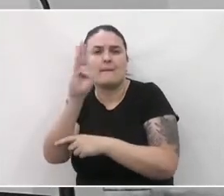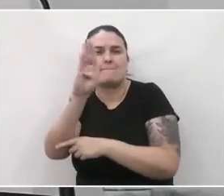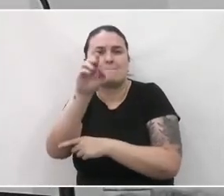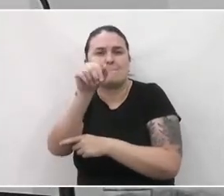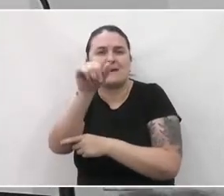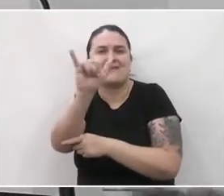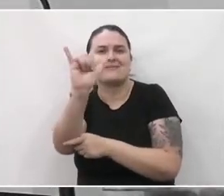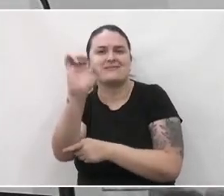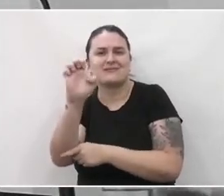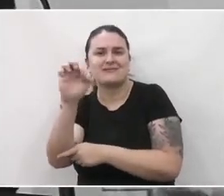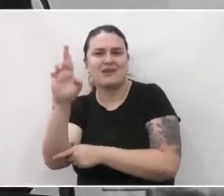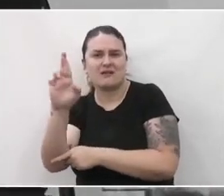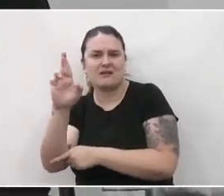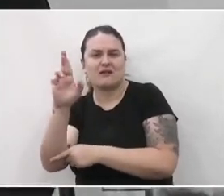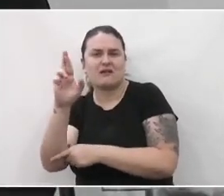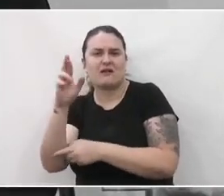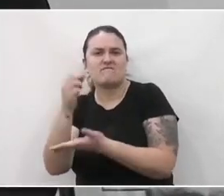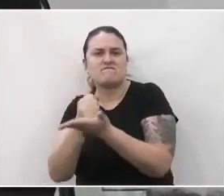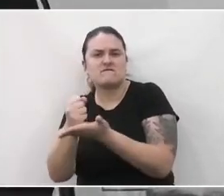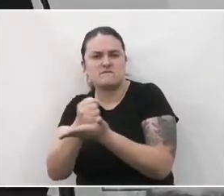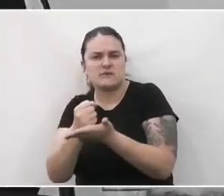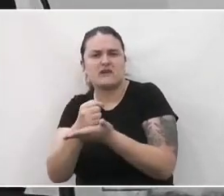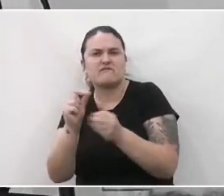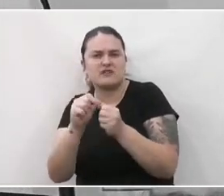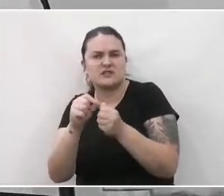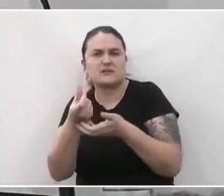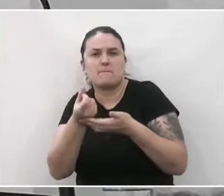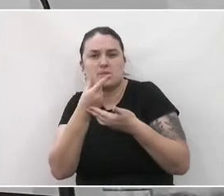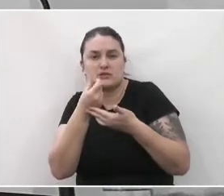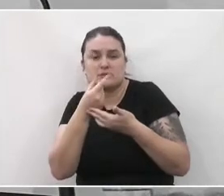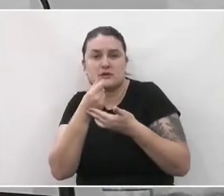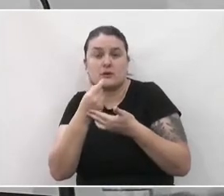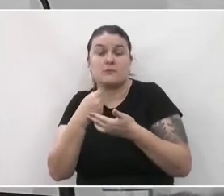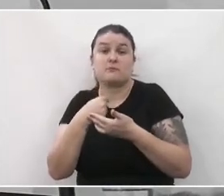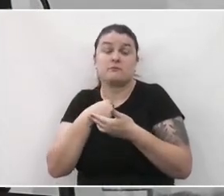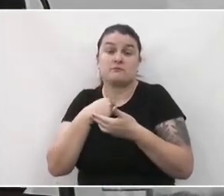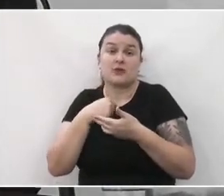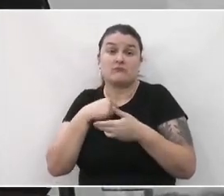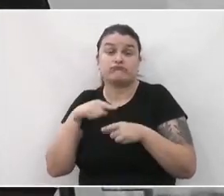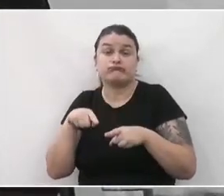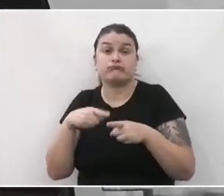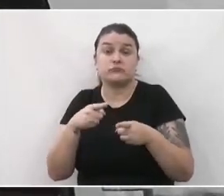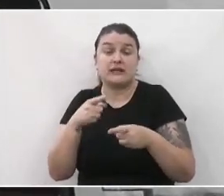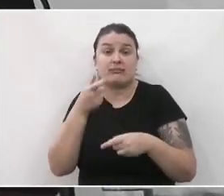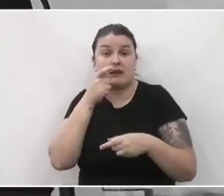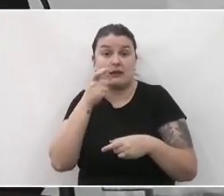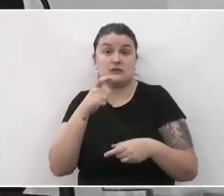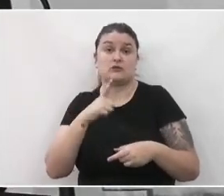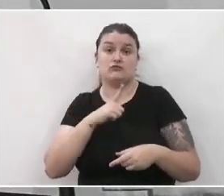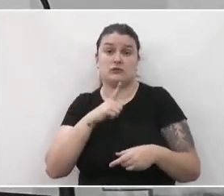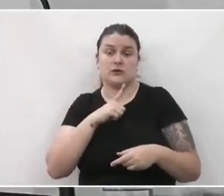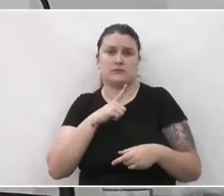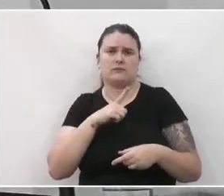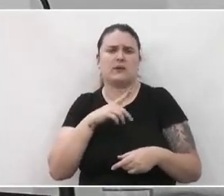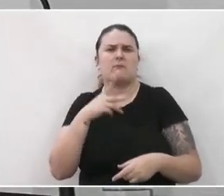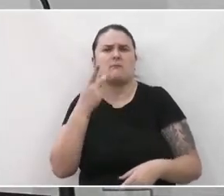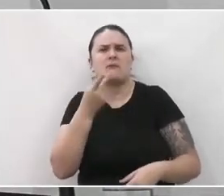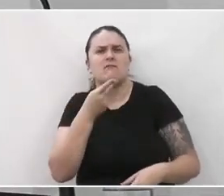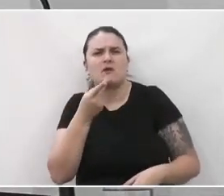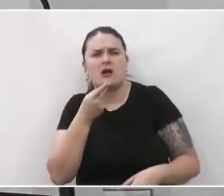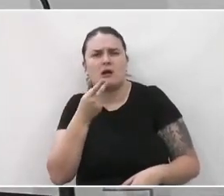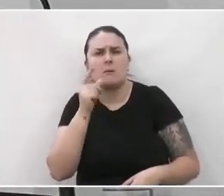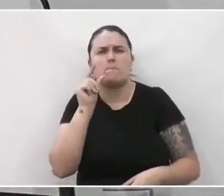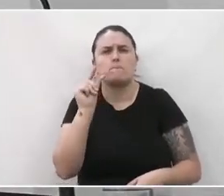em medicamentos, e esse seria meu único conflito de interesses que eu tenho. Então, para nós falarmos um